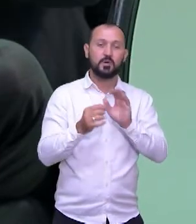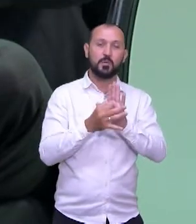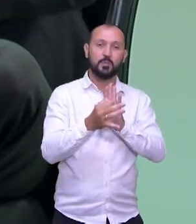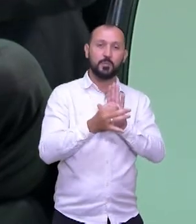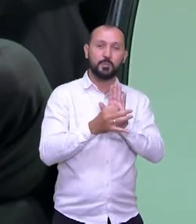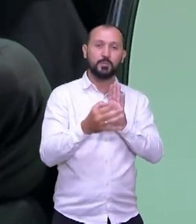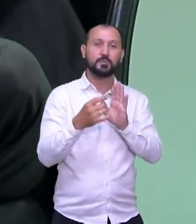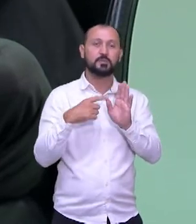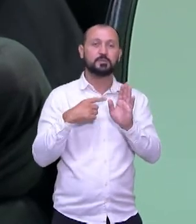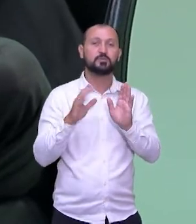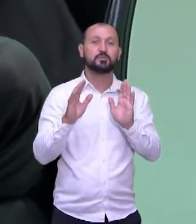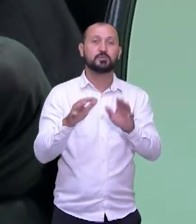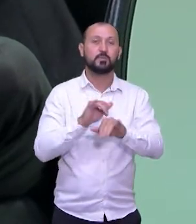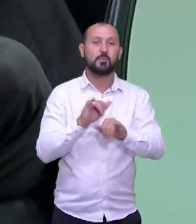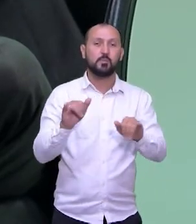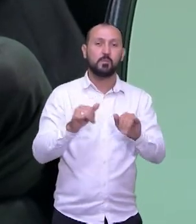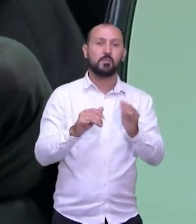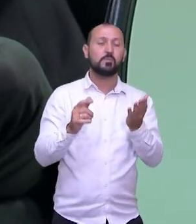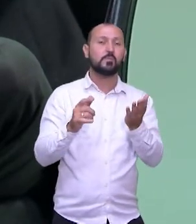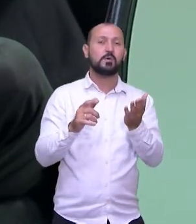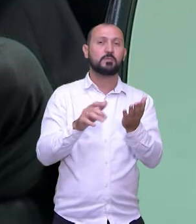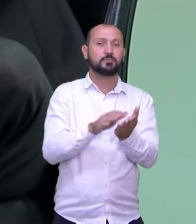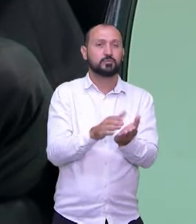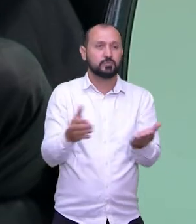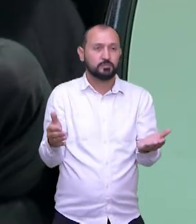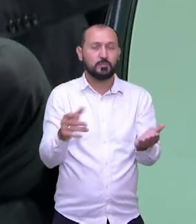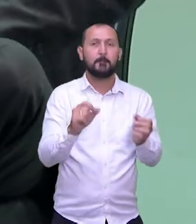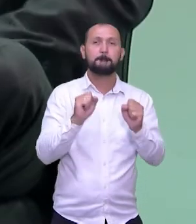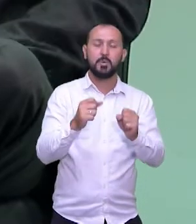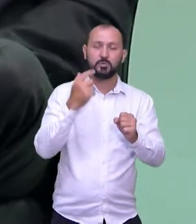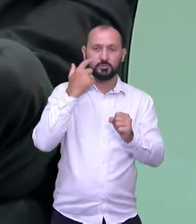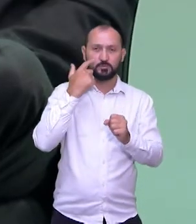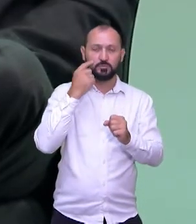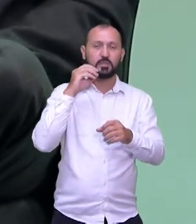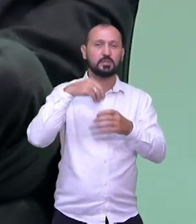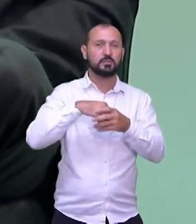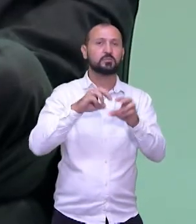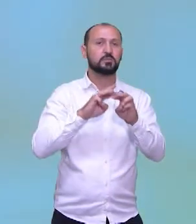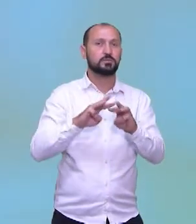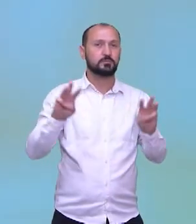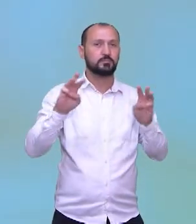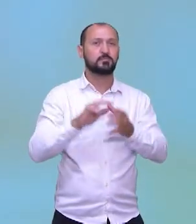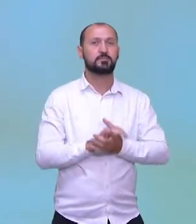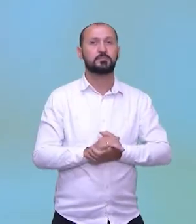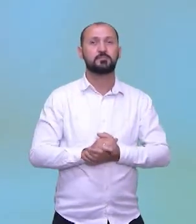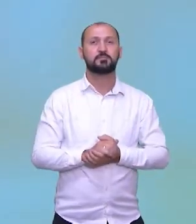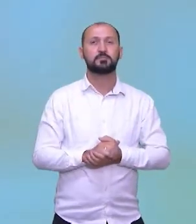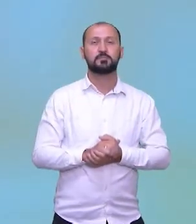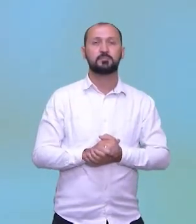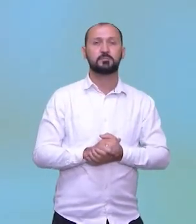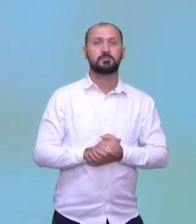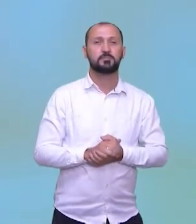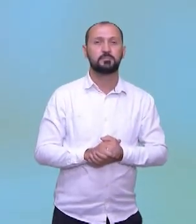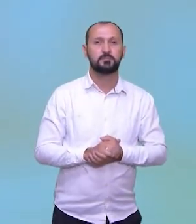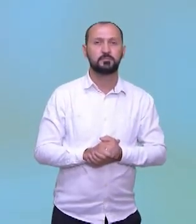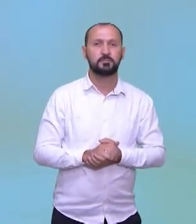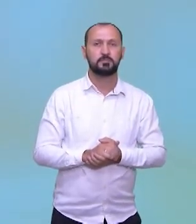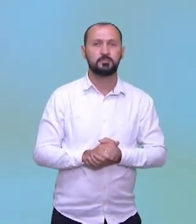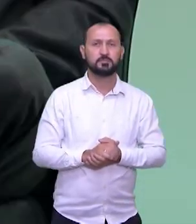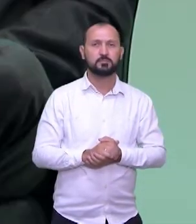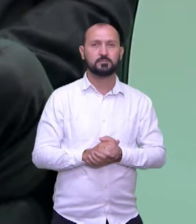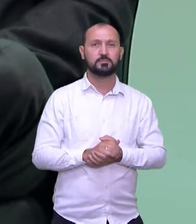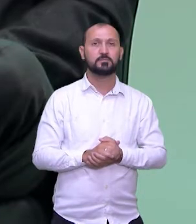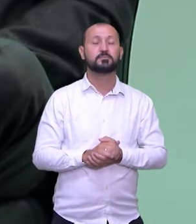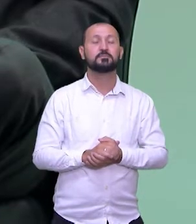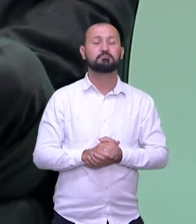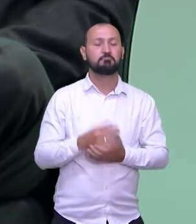apresentamos a nossa proposta, está publicado o nosso caderno pode ser acessado no nosso site. Vou mostrar aqui o caderno para a gente. Isso. Olha só,